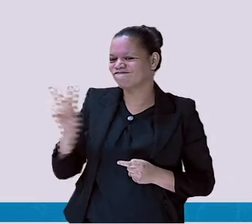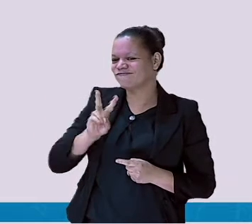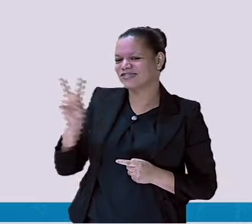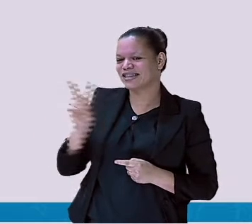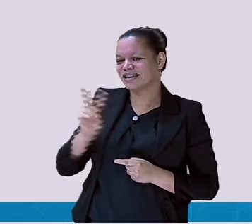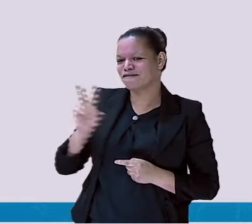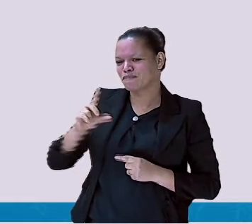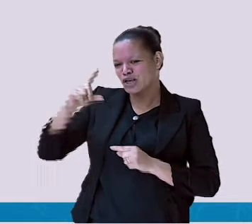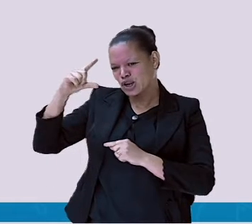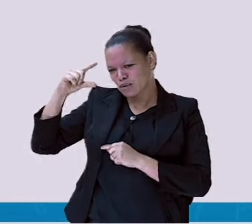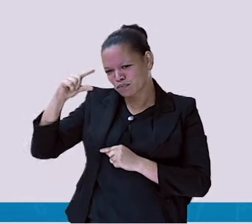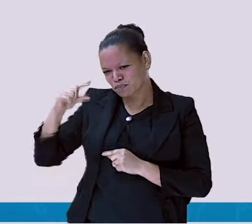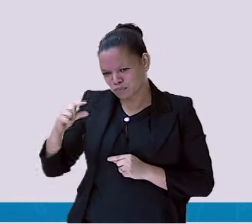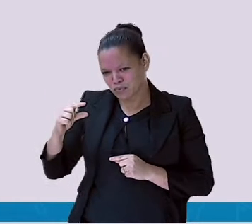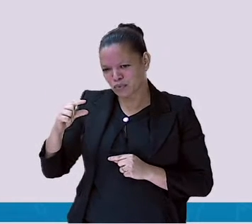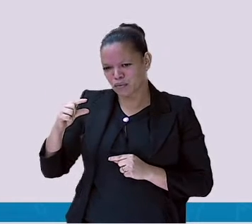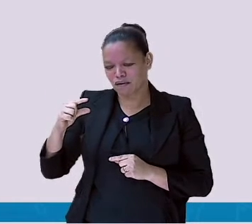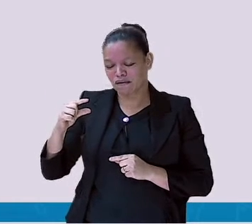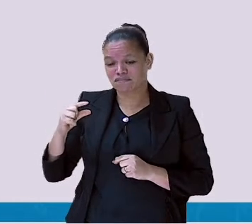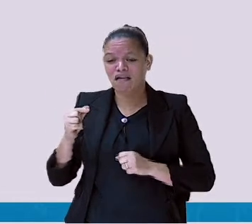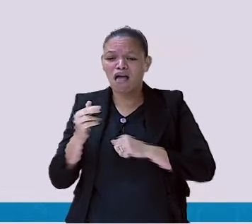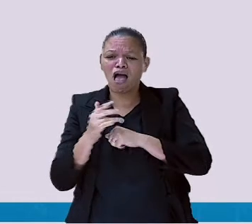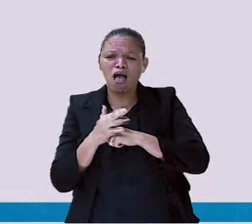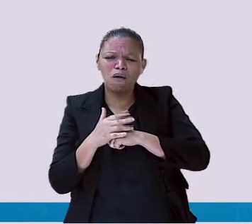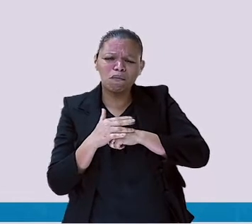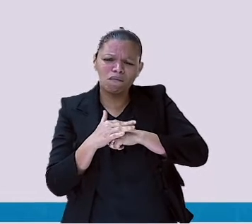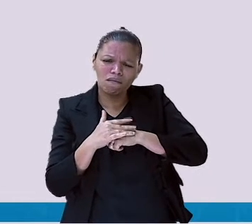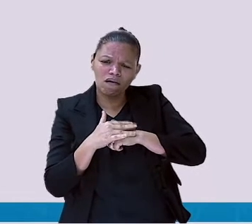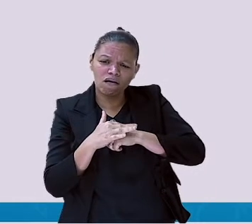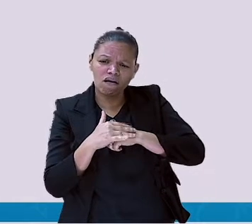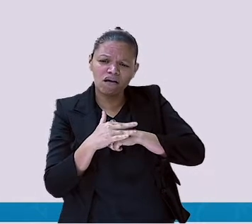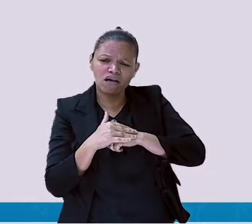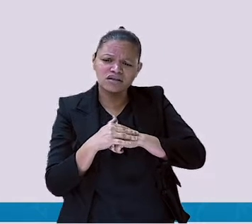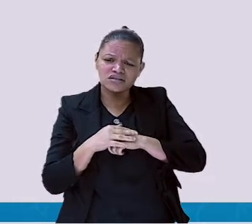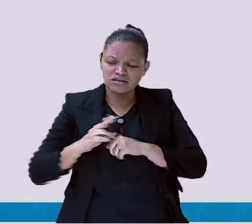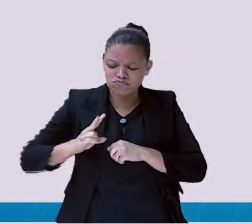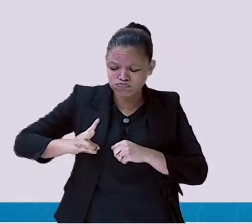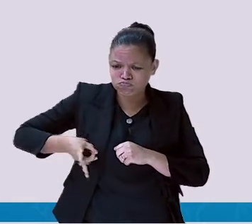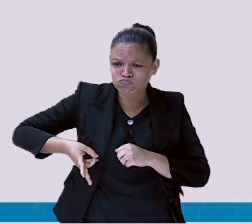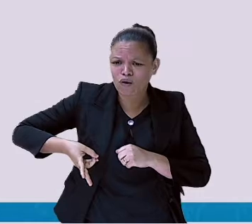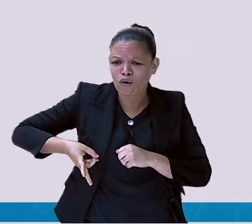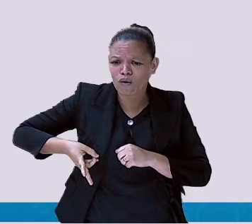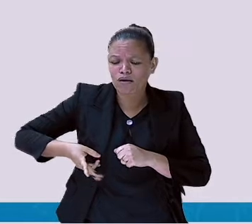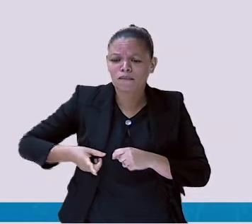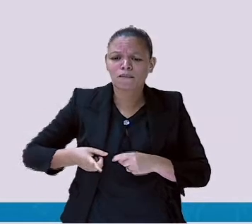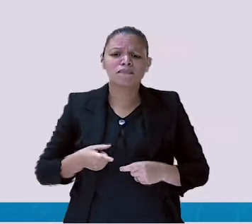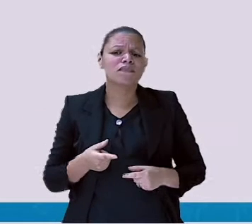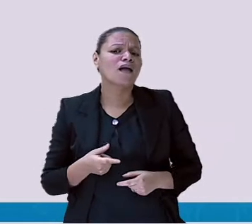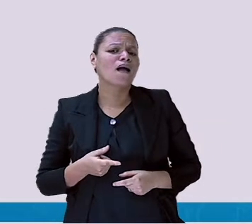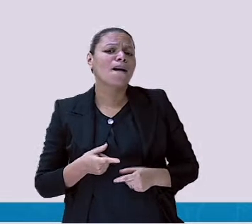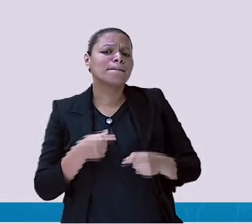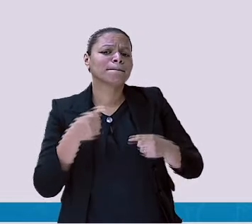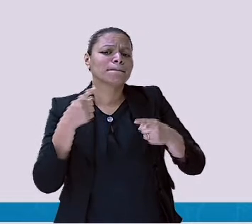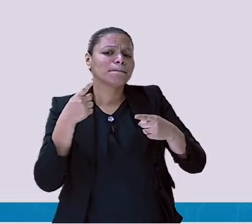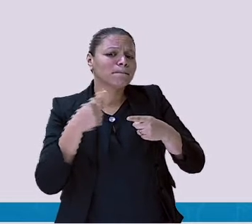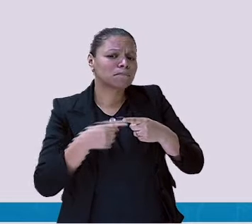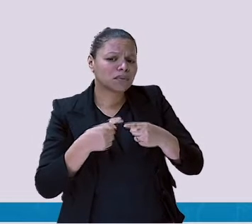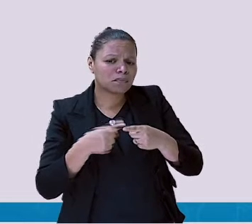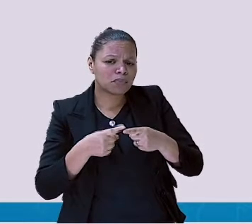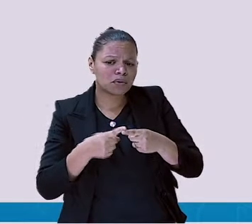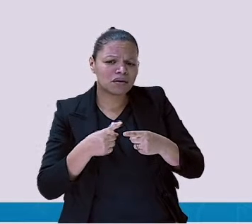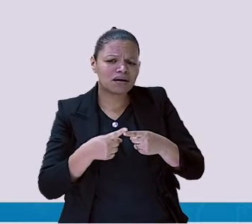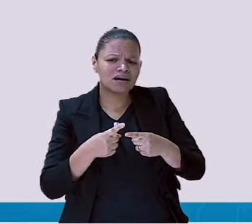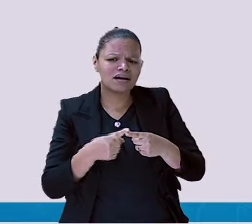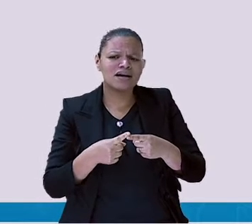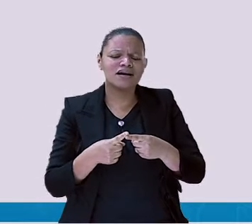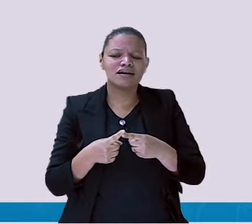uma doença crônica. Por quê? Porque ela tem um lento desenvolvimento. Então você não dorme e acorda no outro